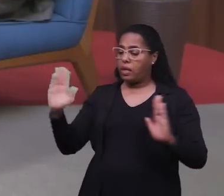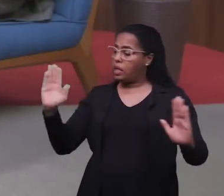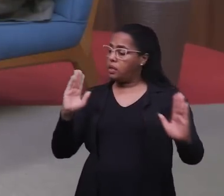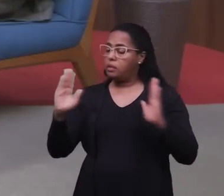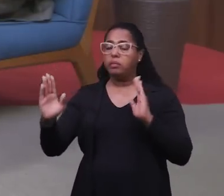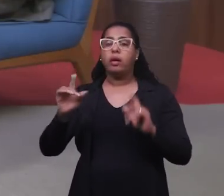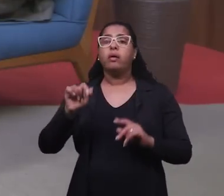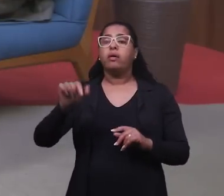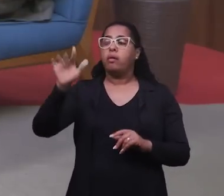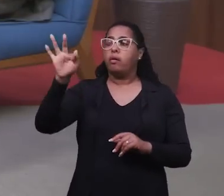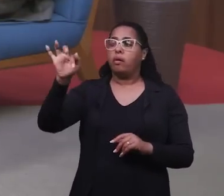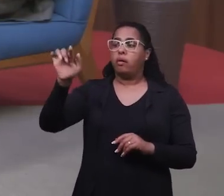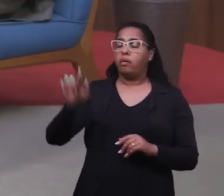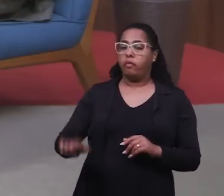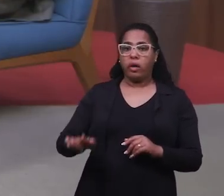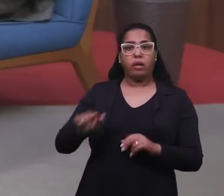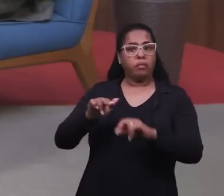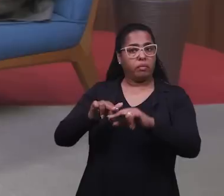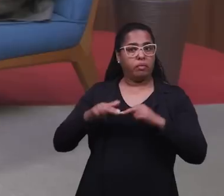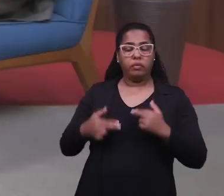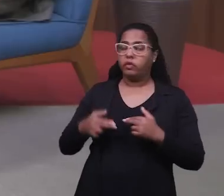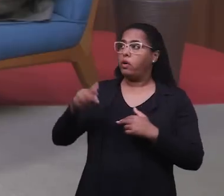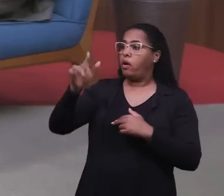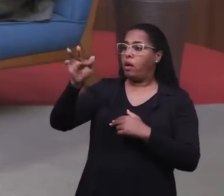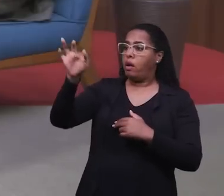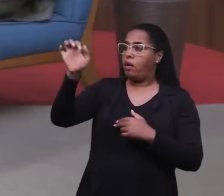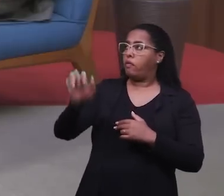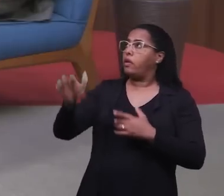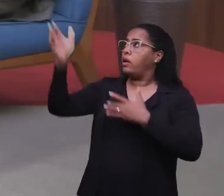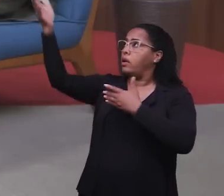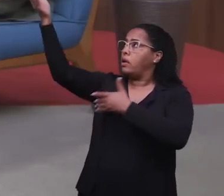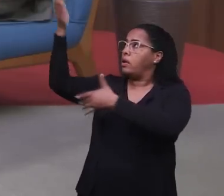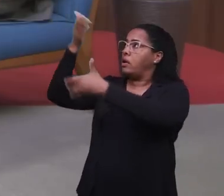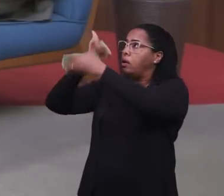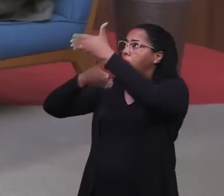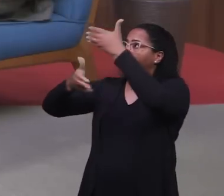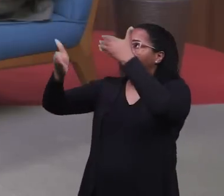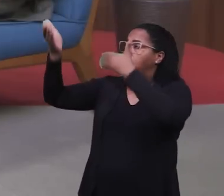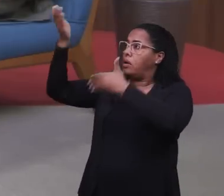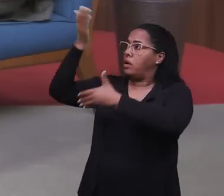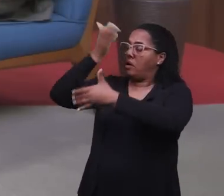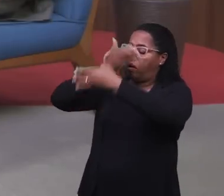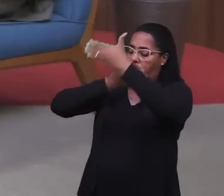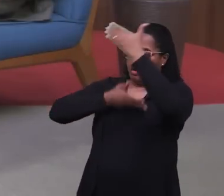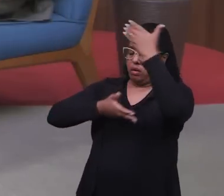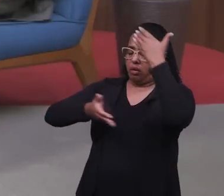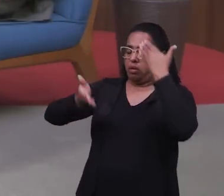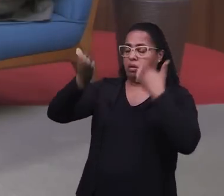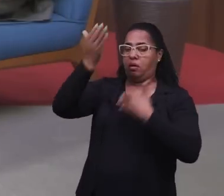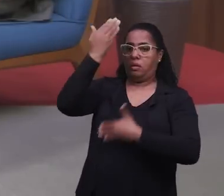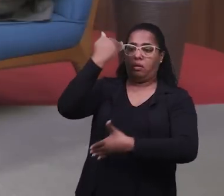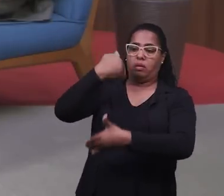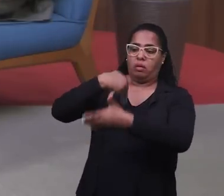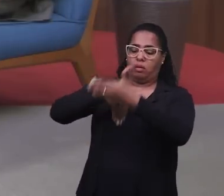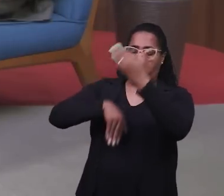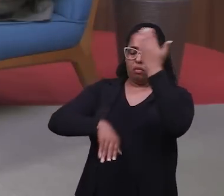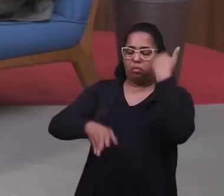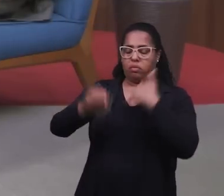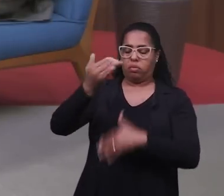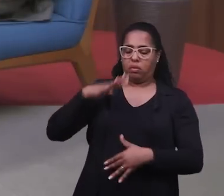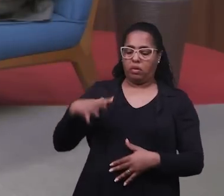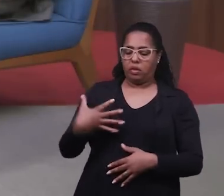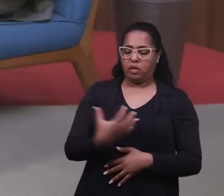é a fé, porque a fé, ela vem da eternidade, ela passa pelo tempo do homem,